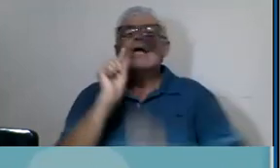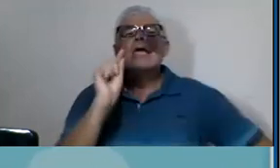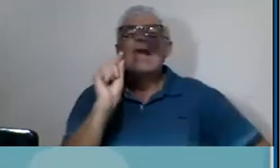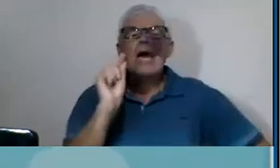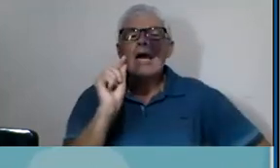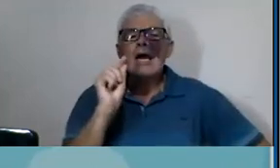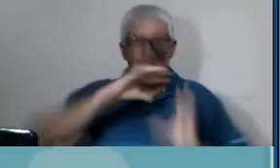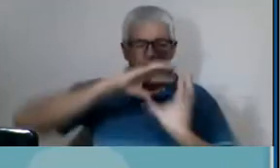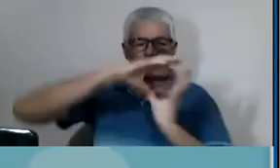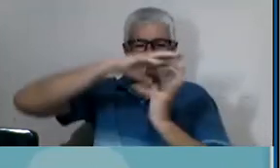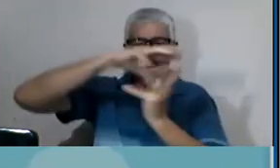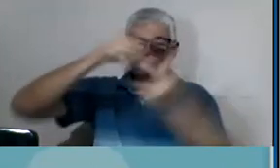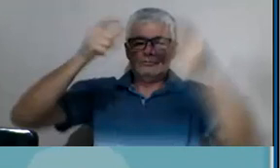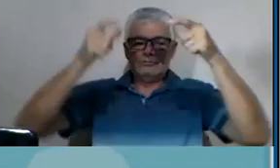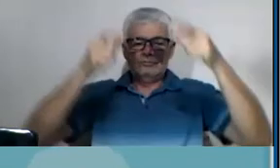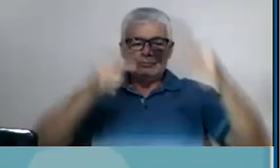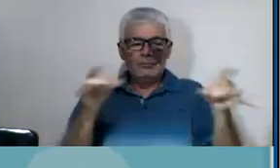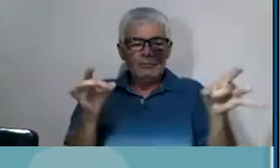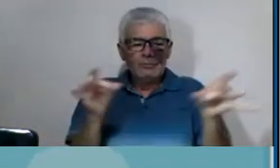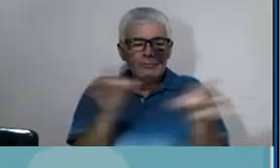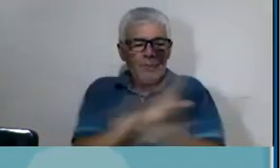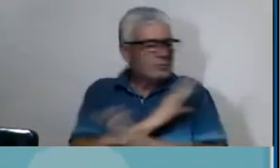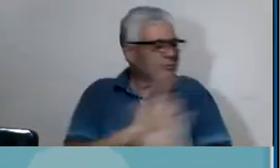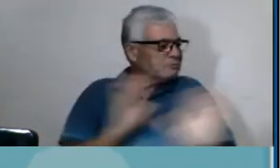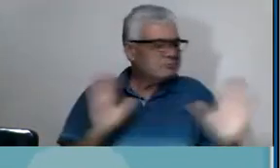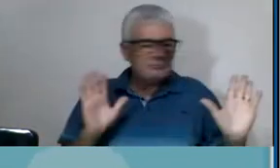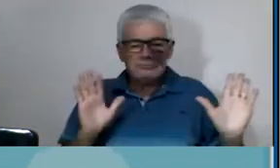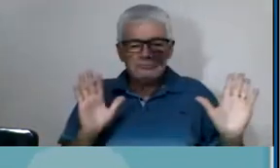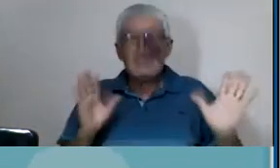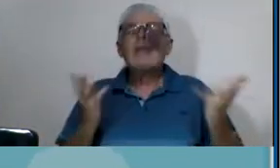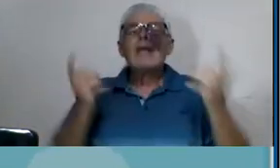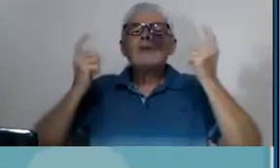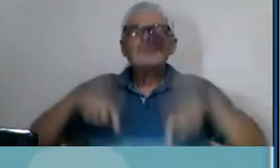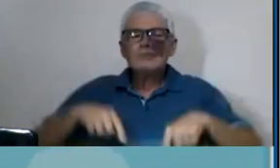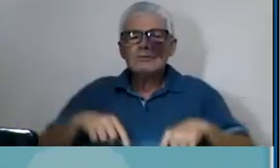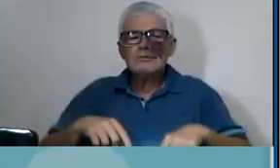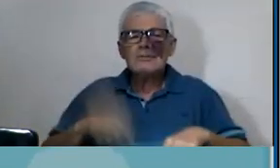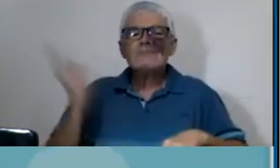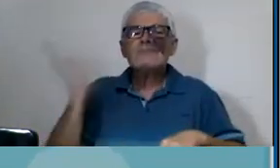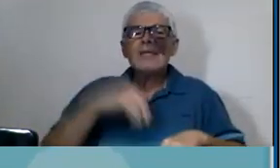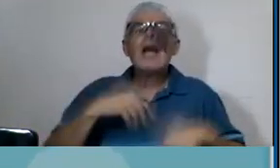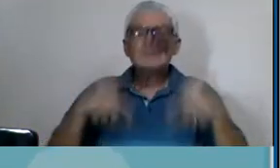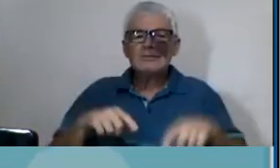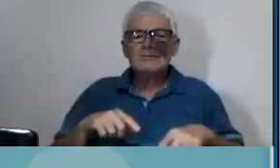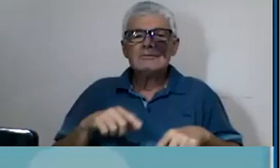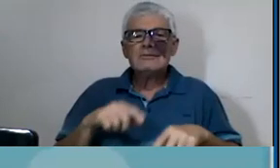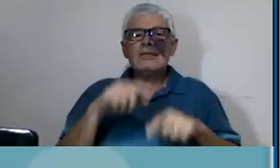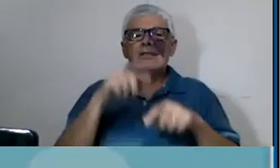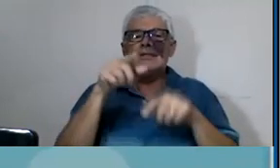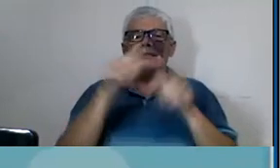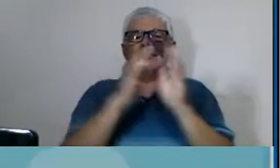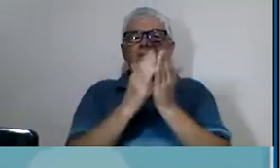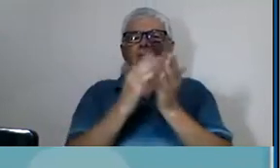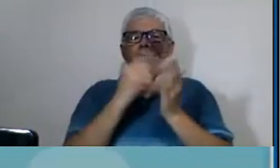não haja erro naquilo que eu for falar. Em nome de Jesus, eu te peço também que abençoe todos que vão